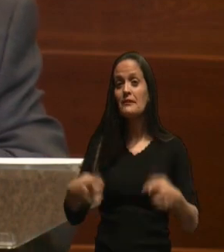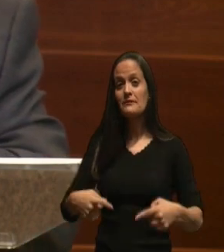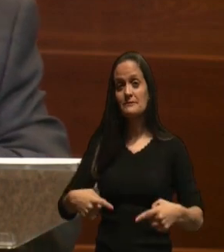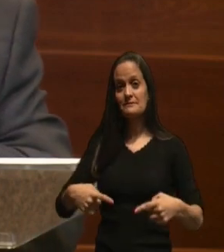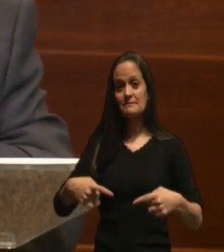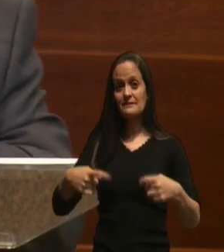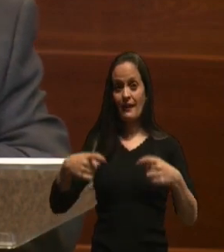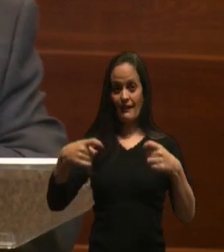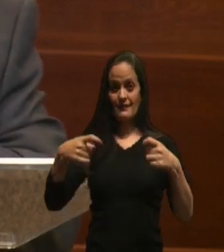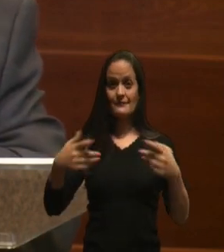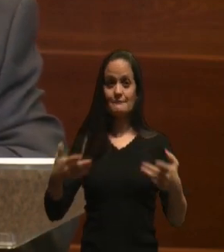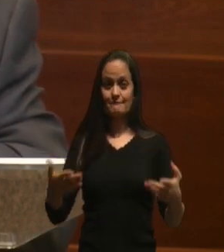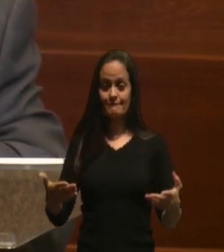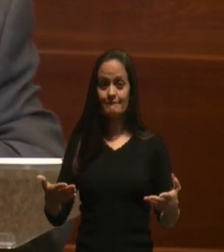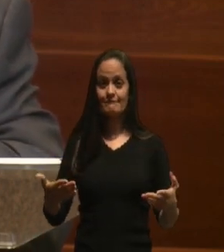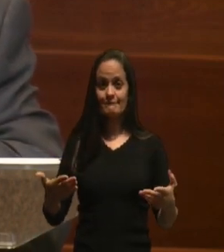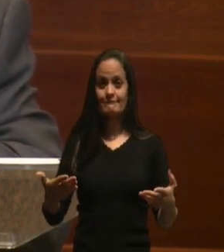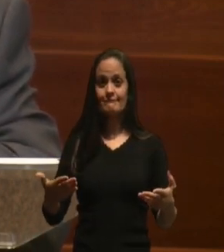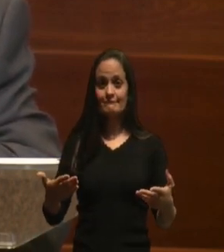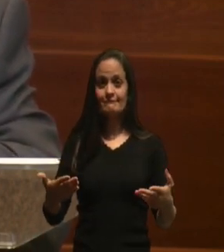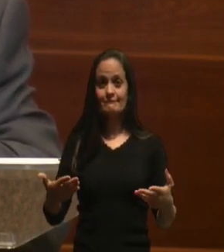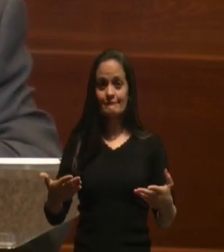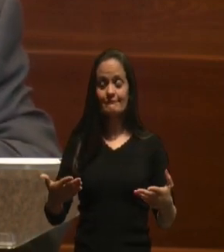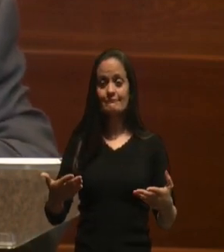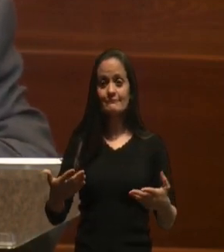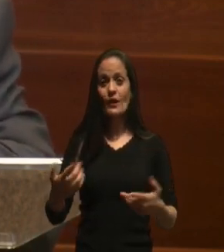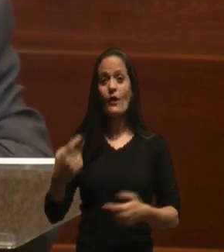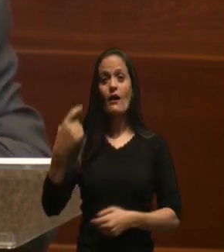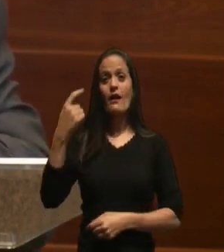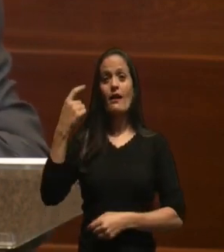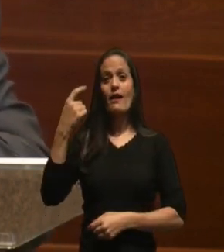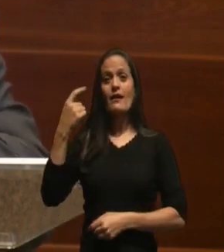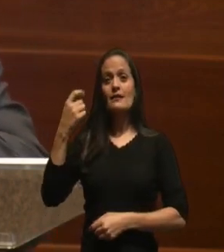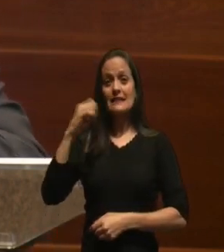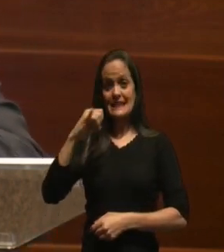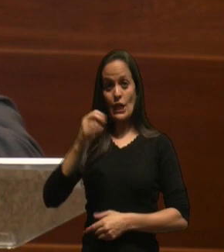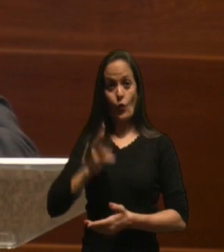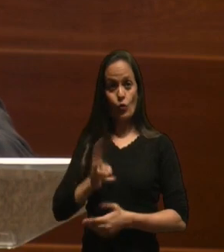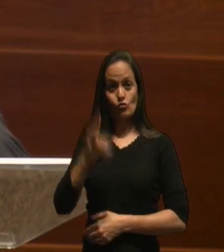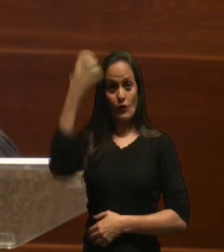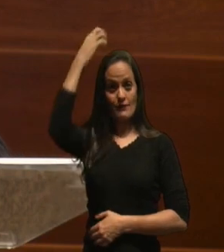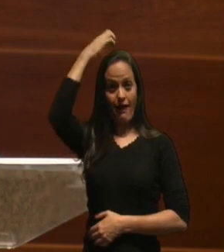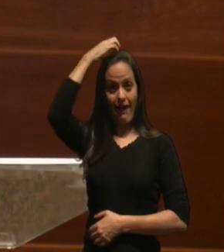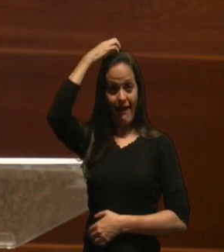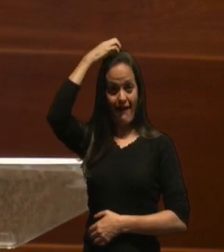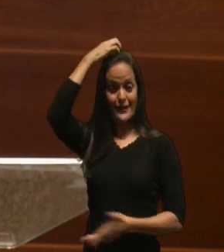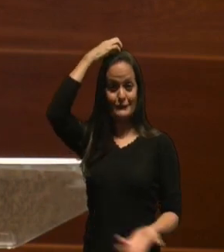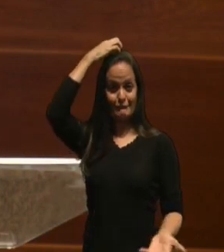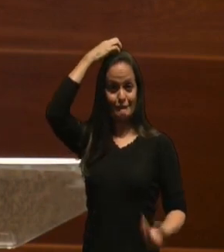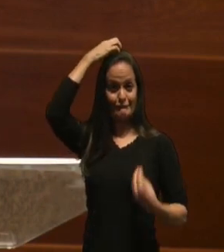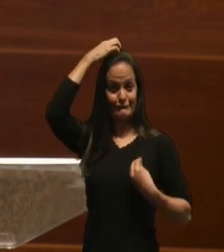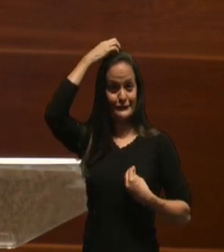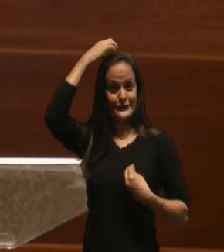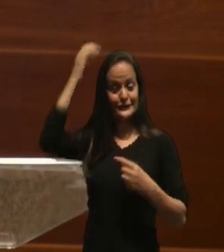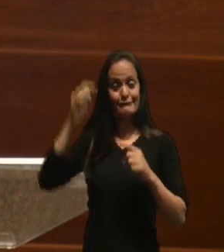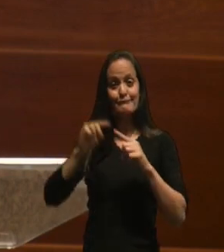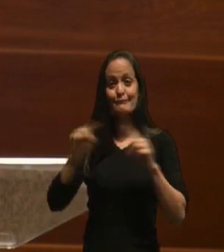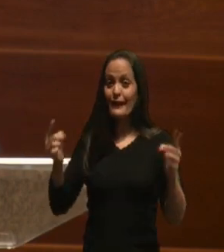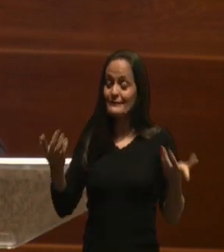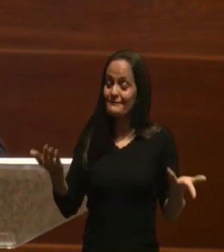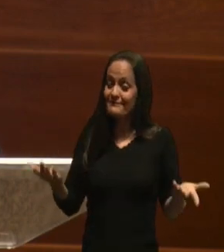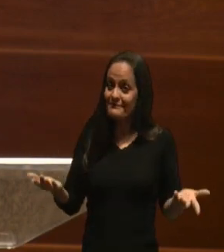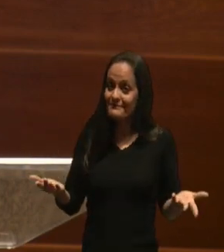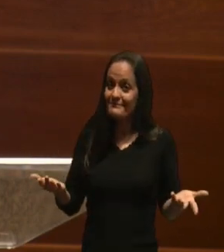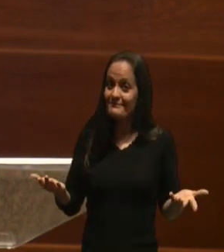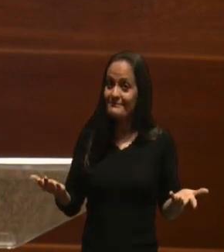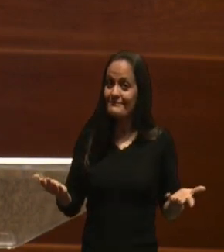casa. Acabe levou uma flechada exatamente ali, num ponto que era minimamente